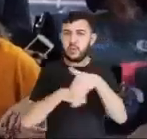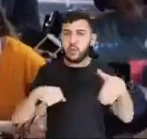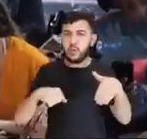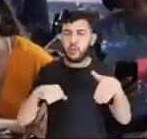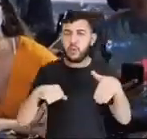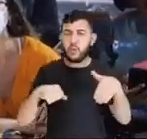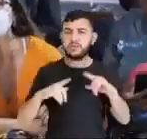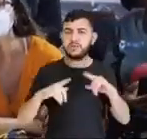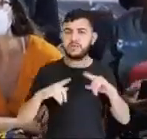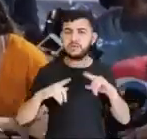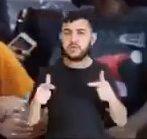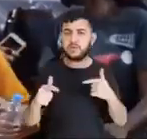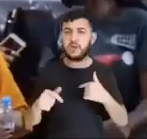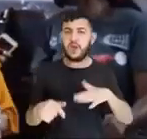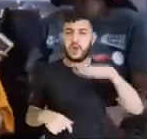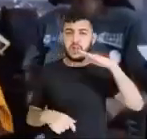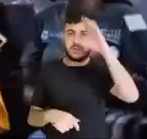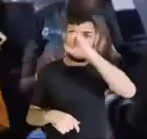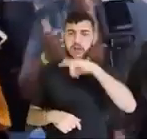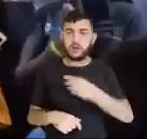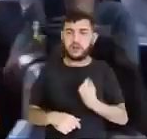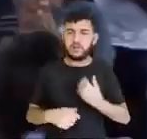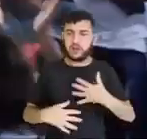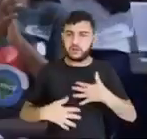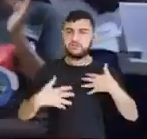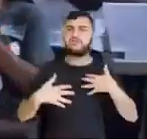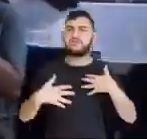andar de cabeça erguida nesse país.